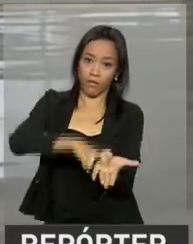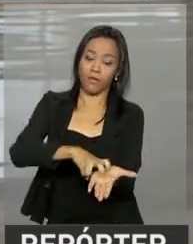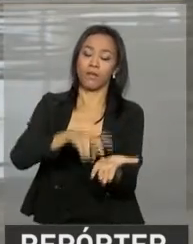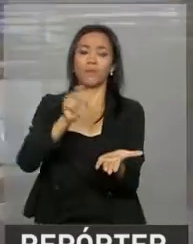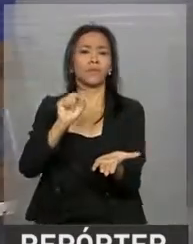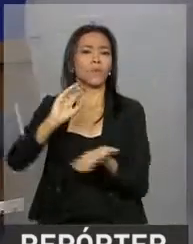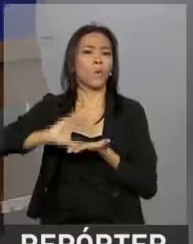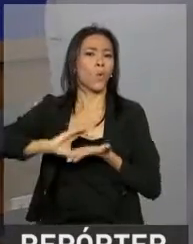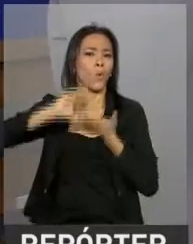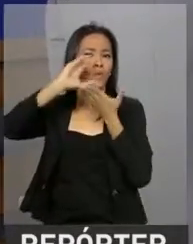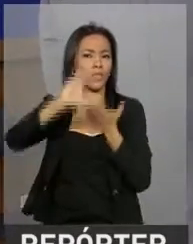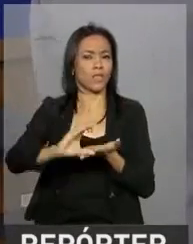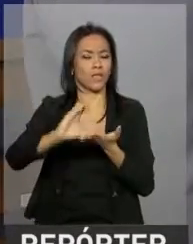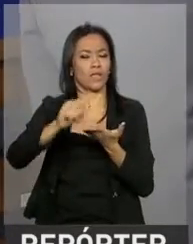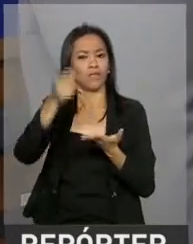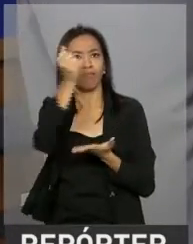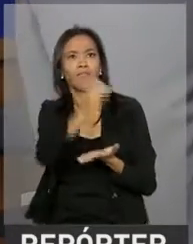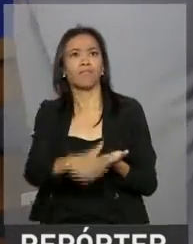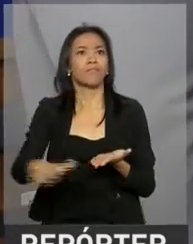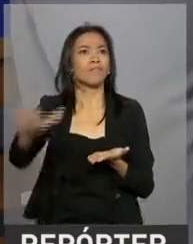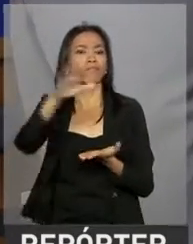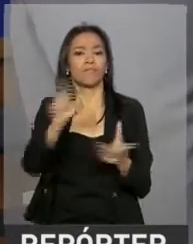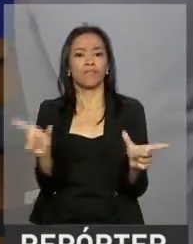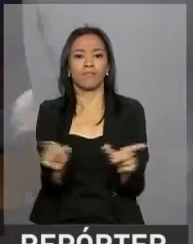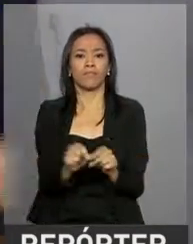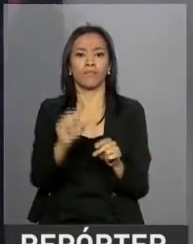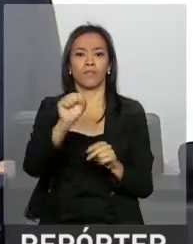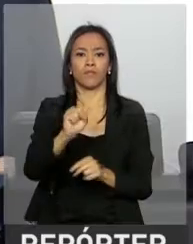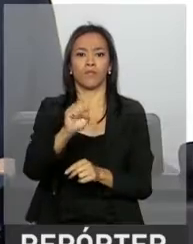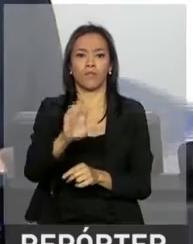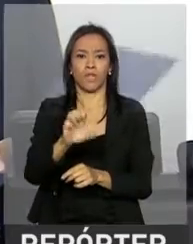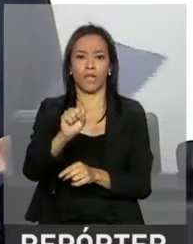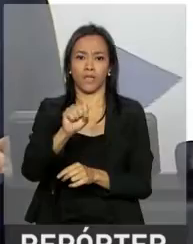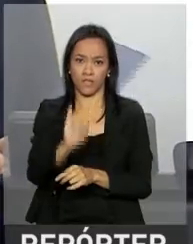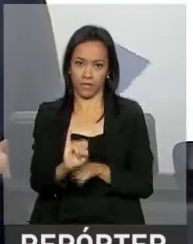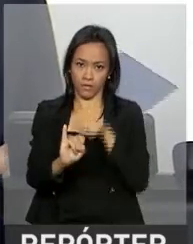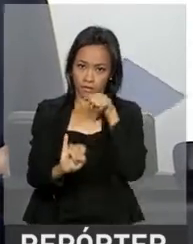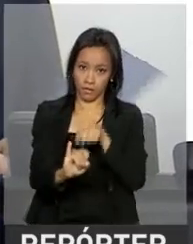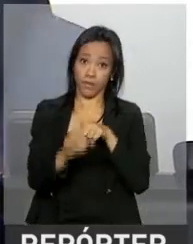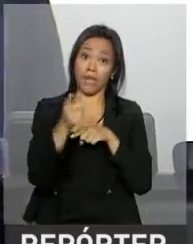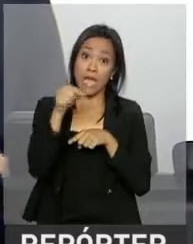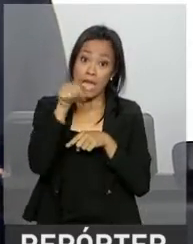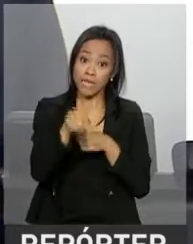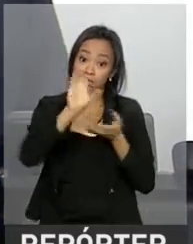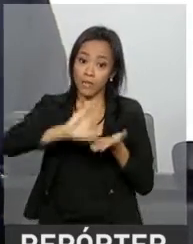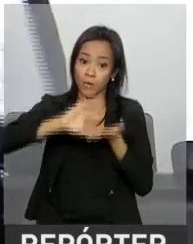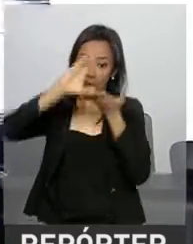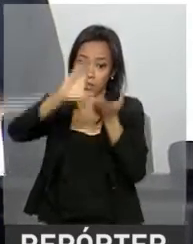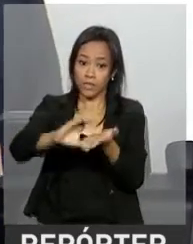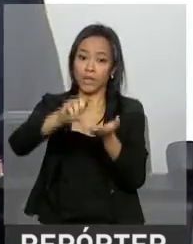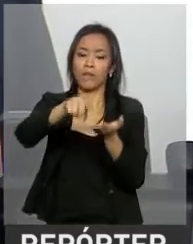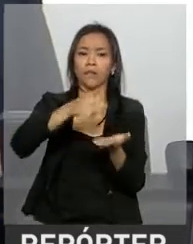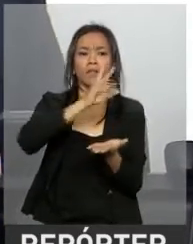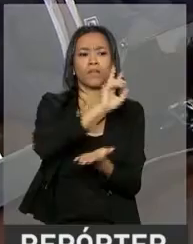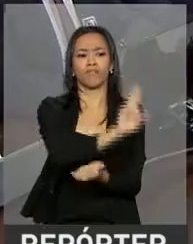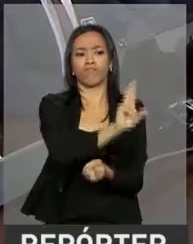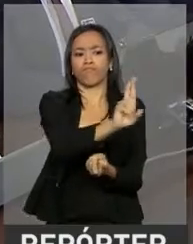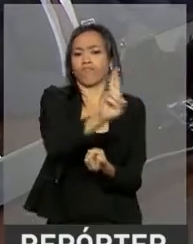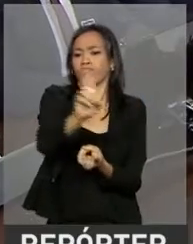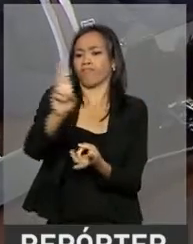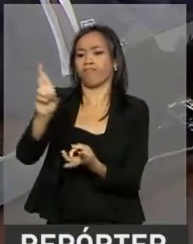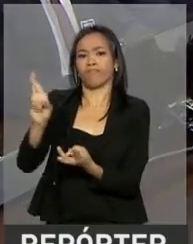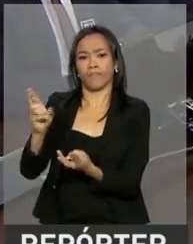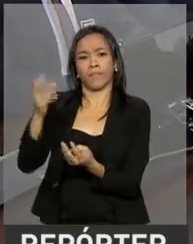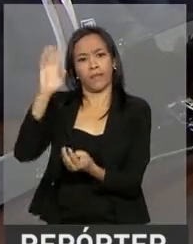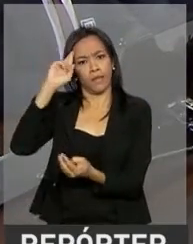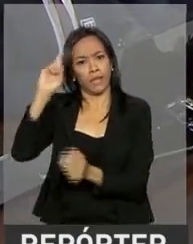conselho nacional do sesi que é o serviço social da indústria esse conselho é composto por representantes dos